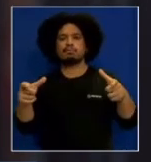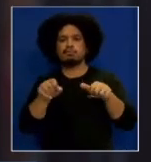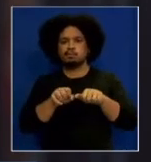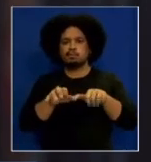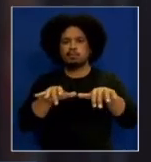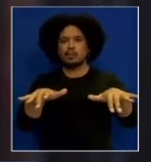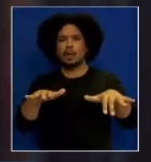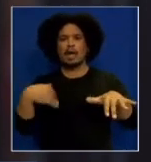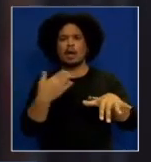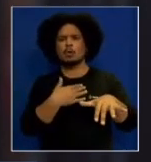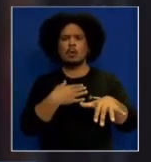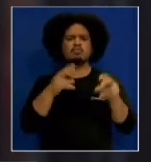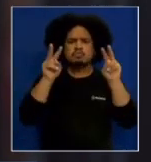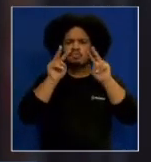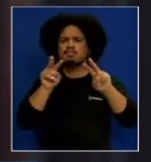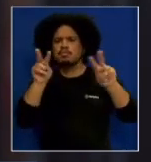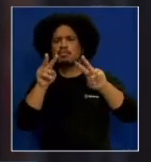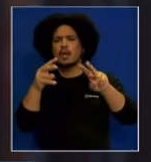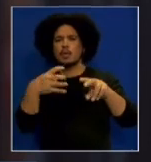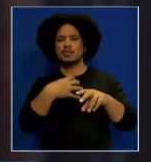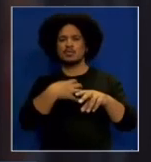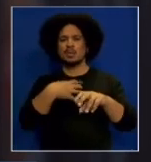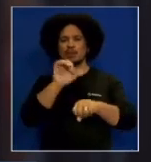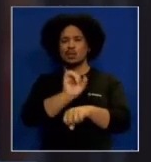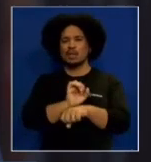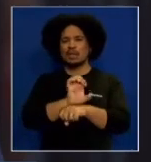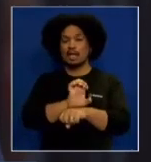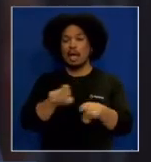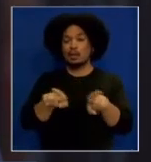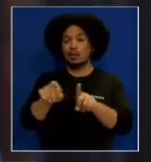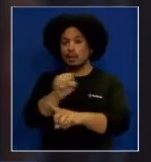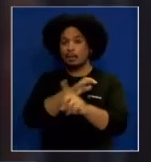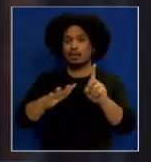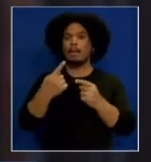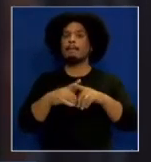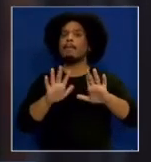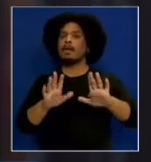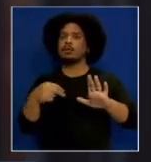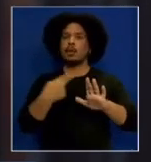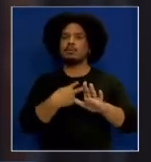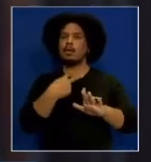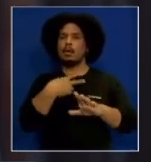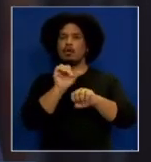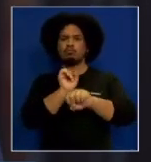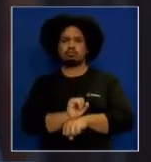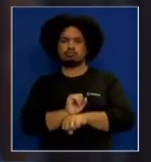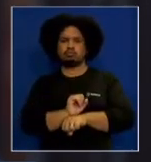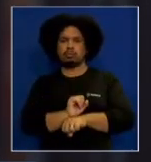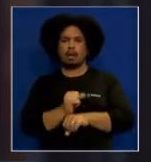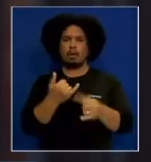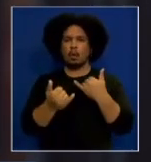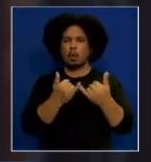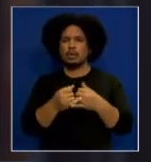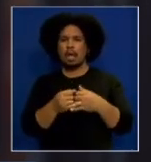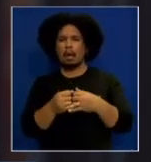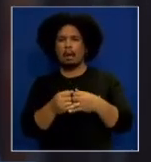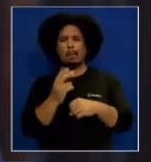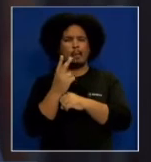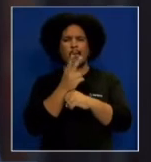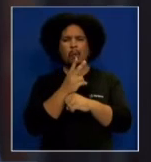Inclusive a nossa ambição como estado e como sociedade desde que a gente não Estacione na Caça aos